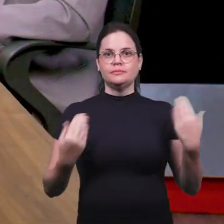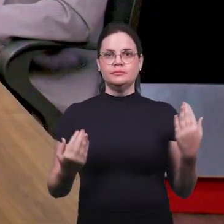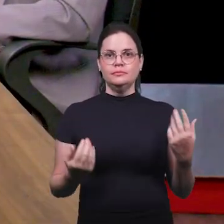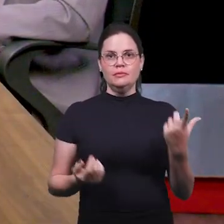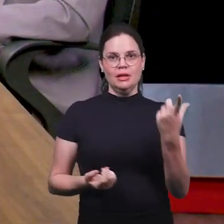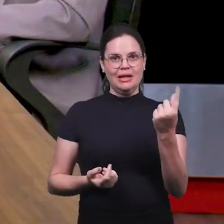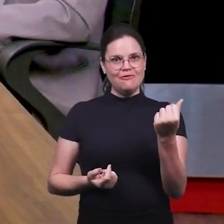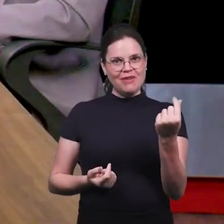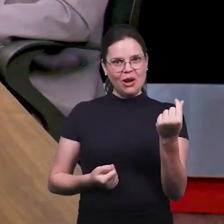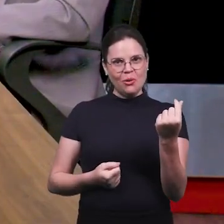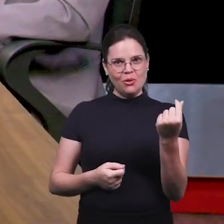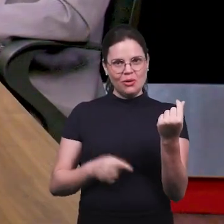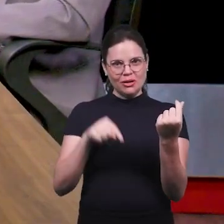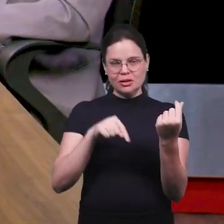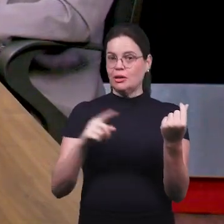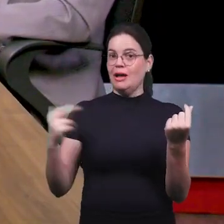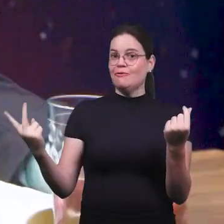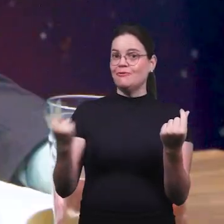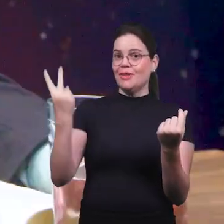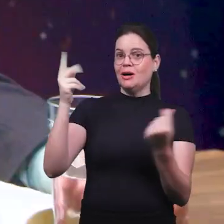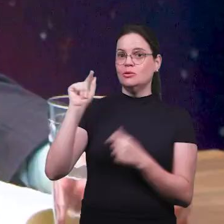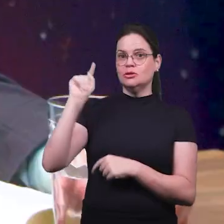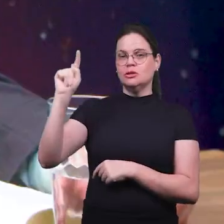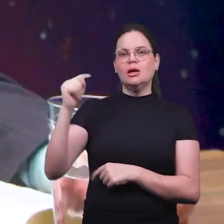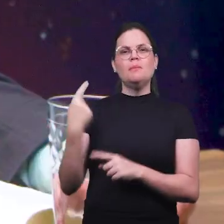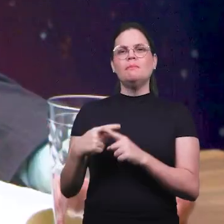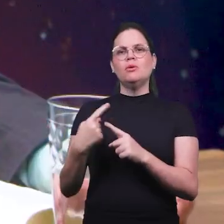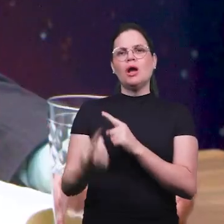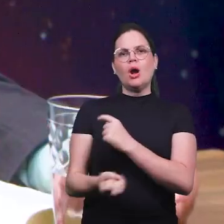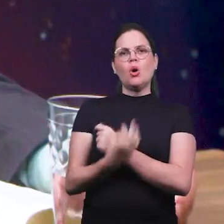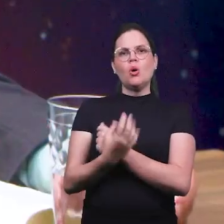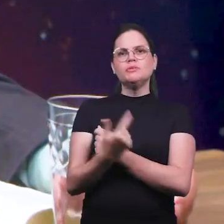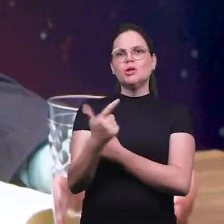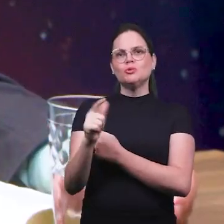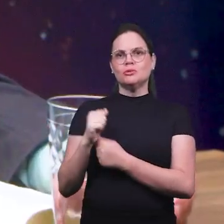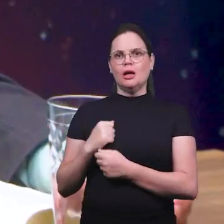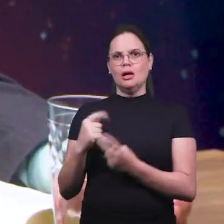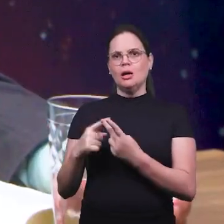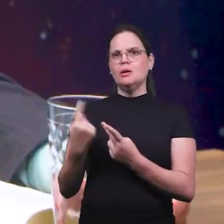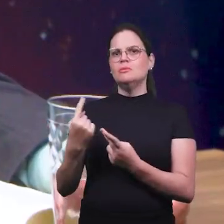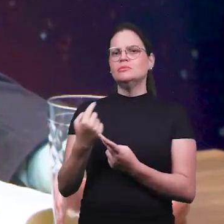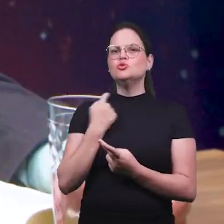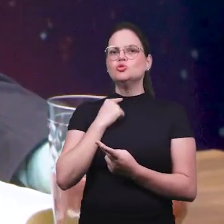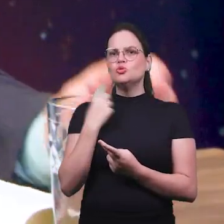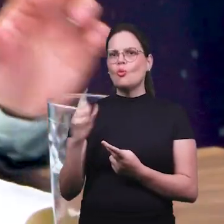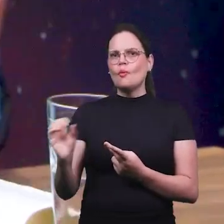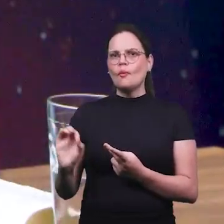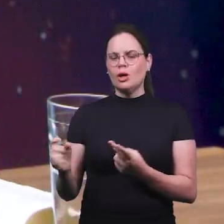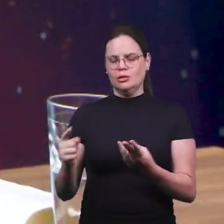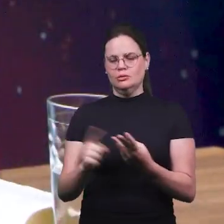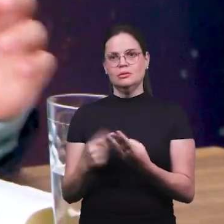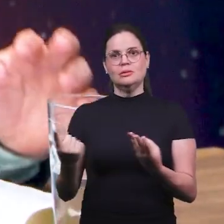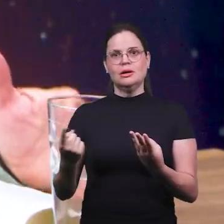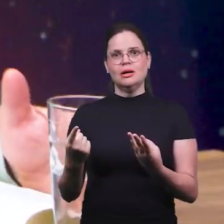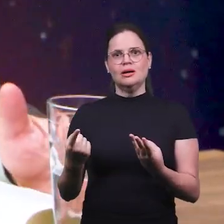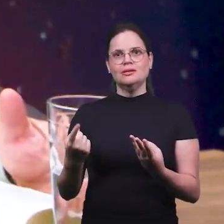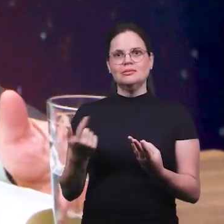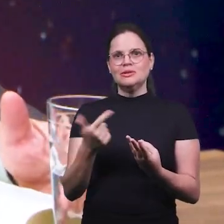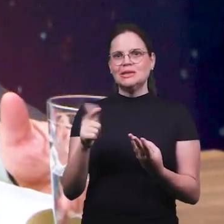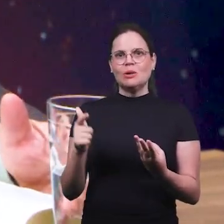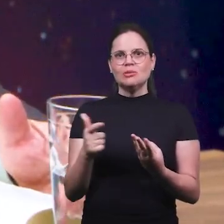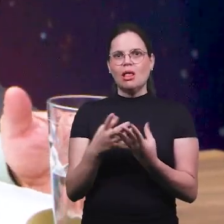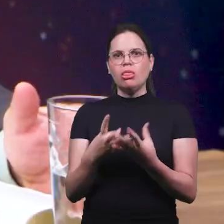coisas dessa vida. Por que ela é incorruptível, incontaminável, ela não perde o valor, ela não pode murchar? Porque tudo isso que a gente está falando de